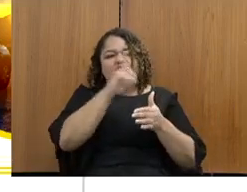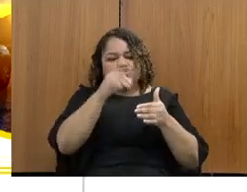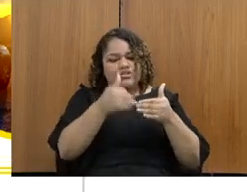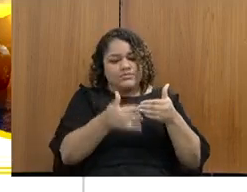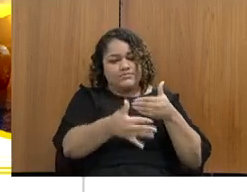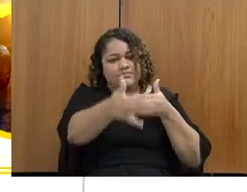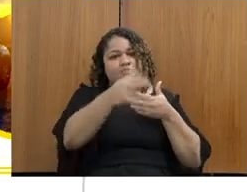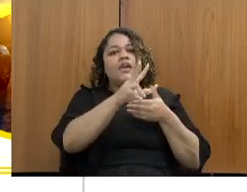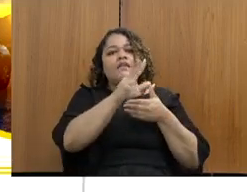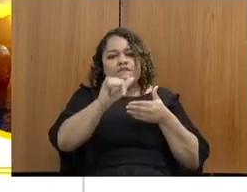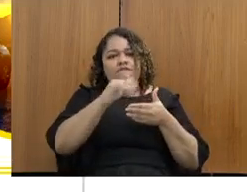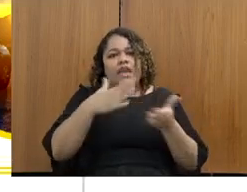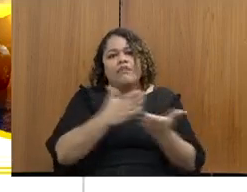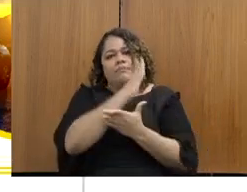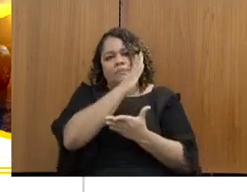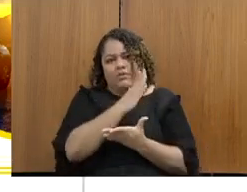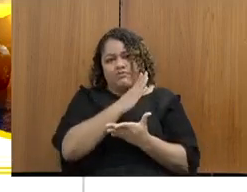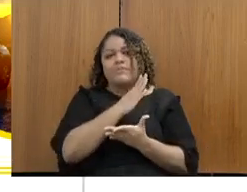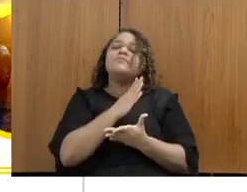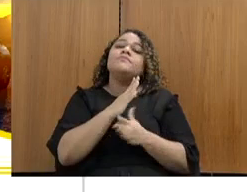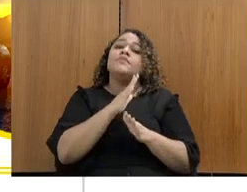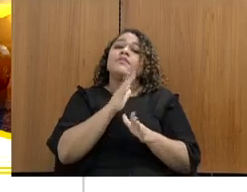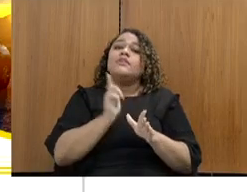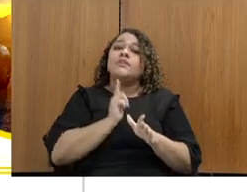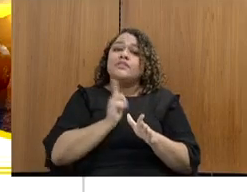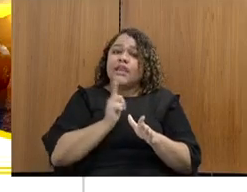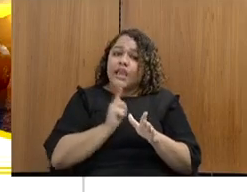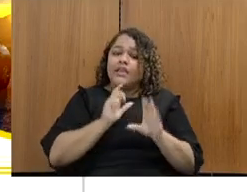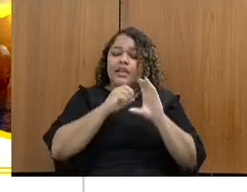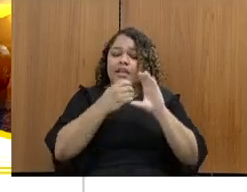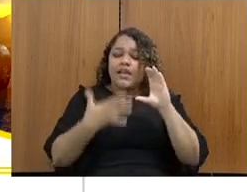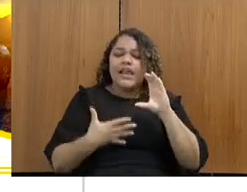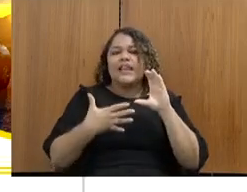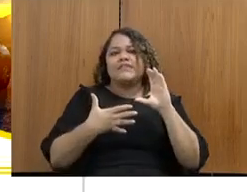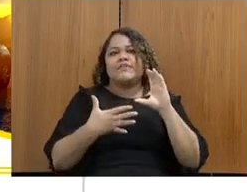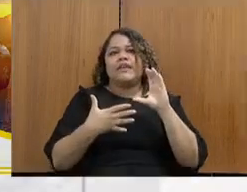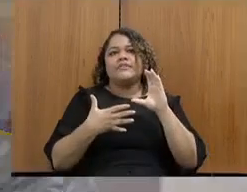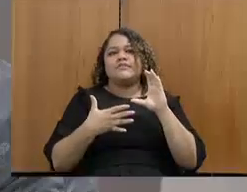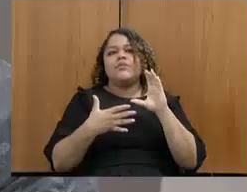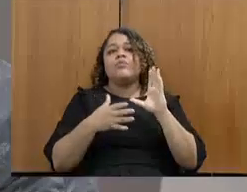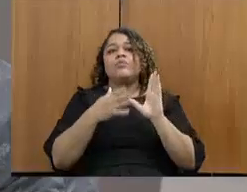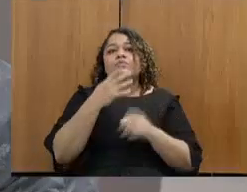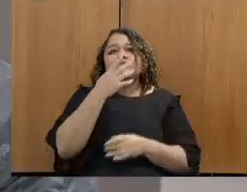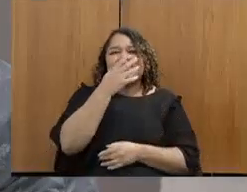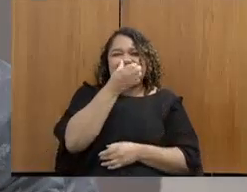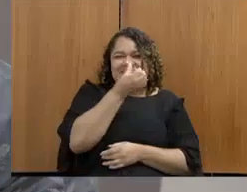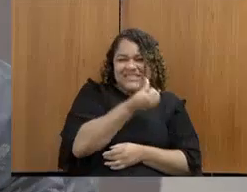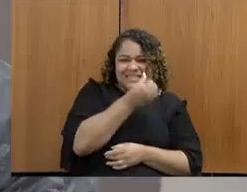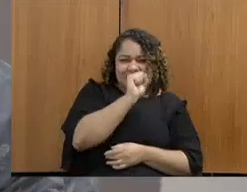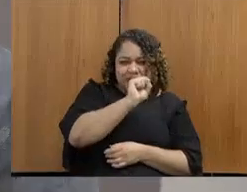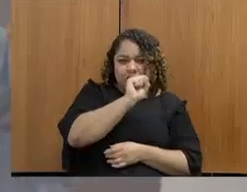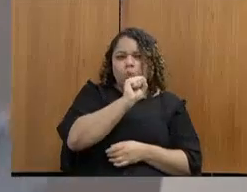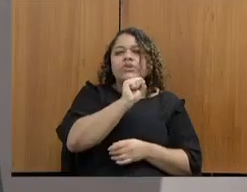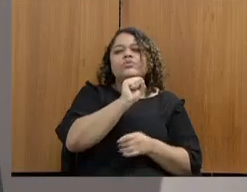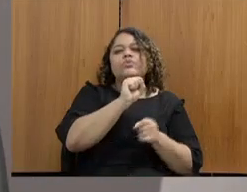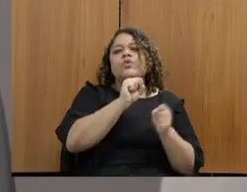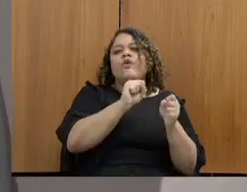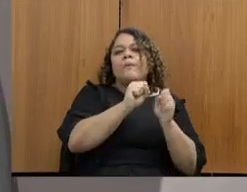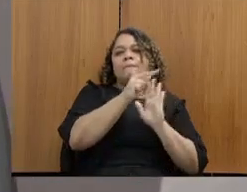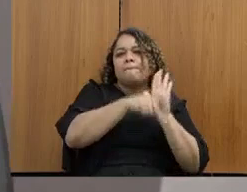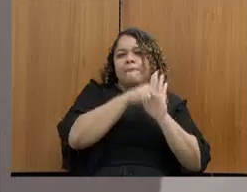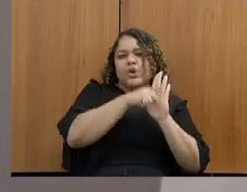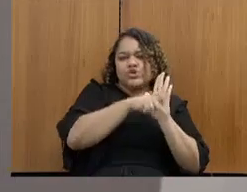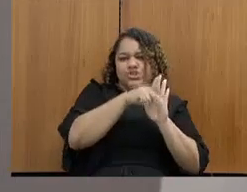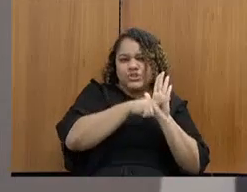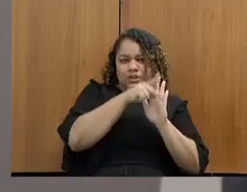inclusive Como já disse com a classificação né daquelas então 68 iniciativas estratégicas nós fizemos um